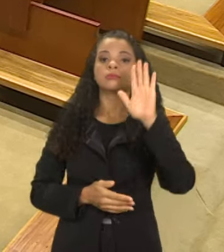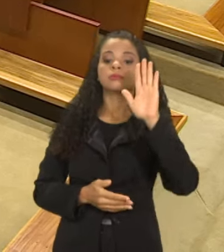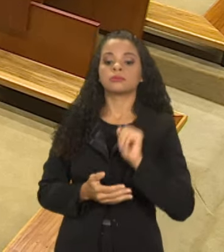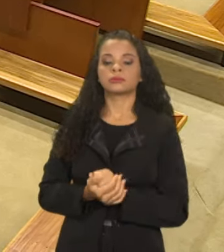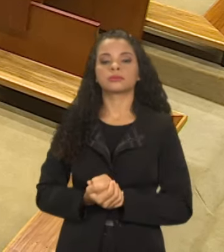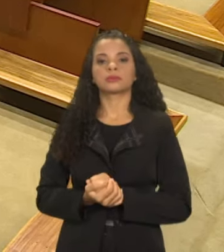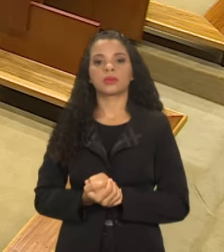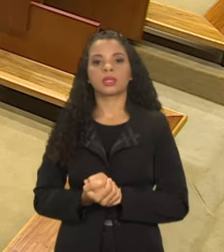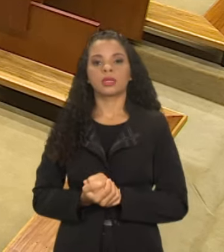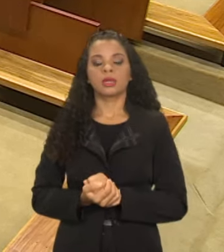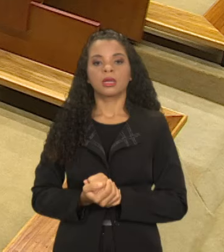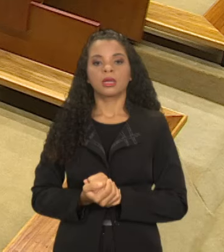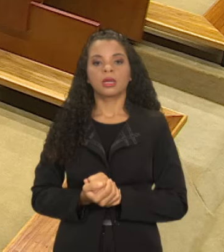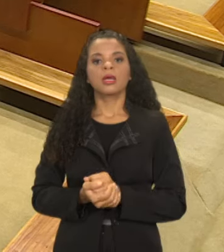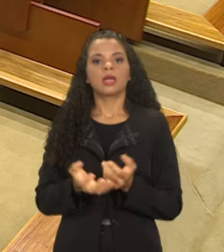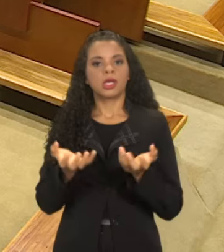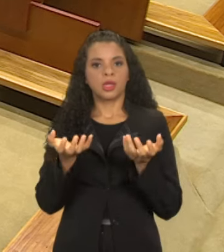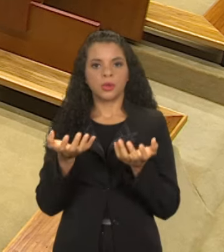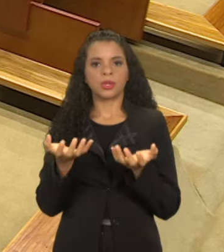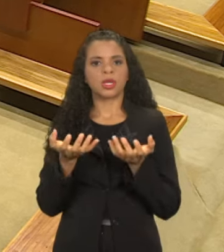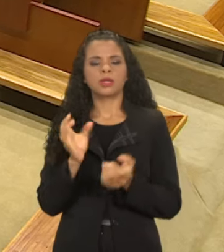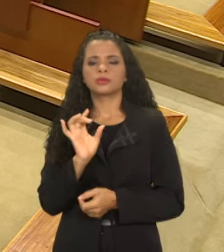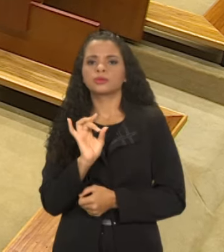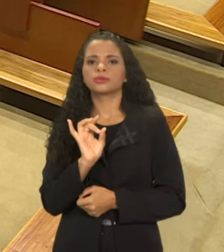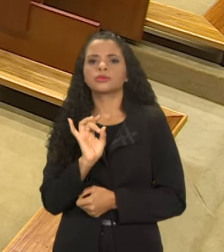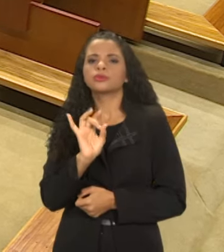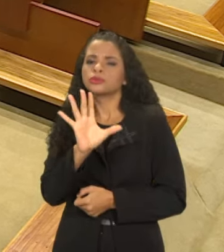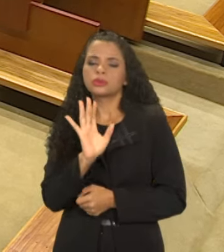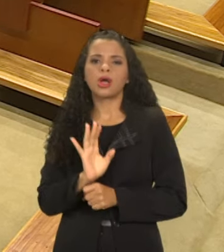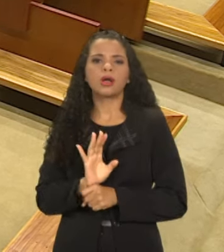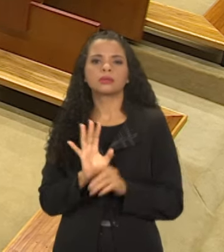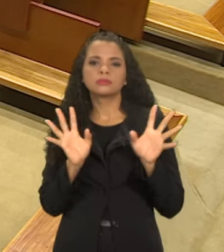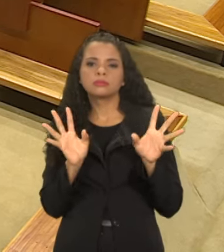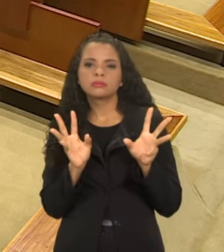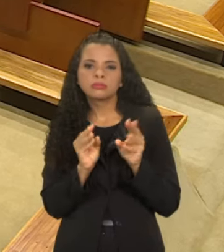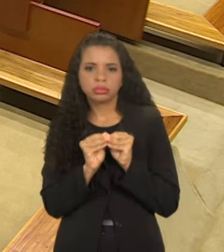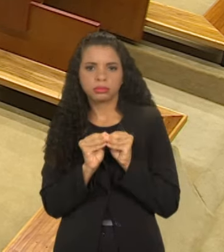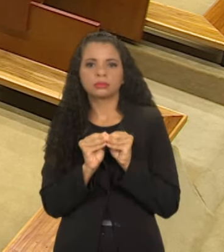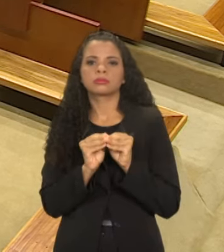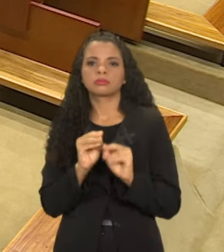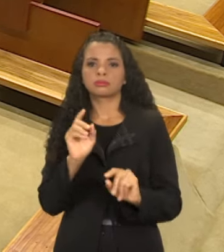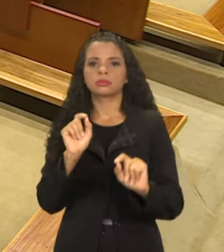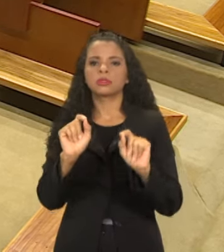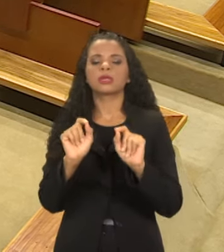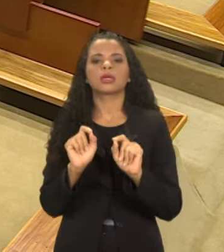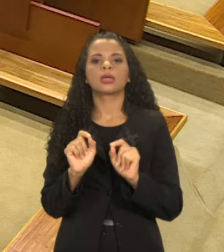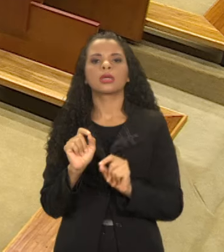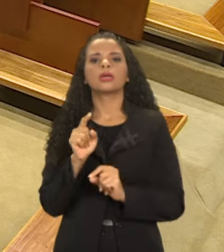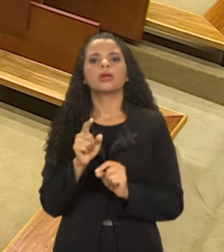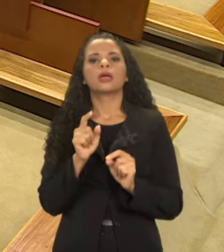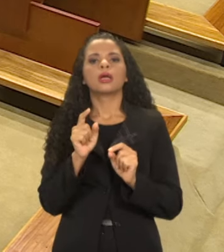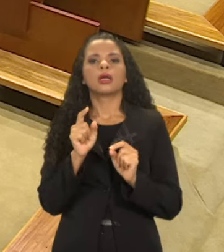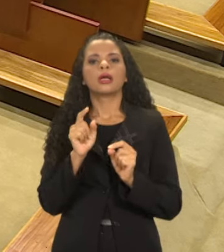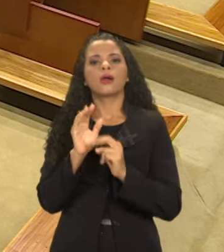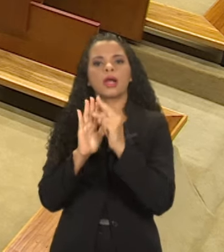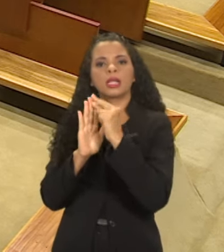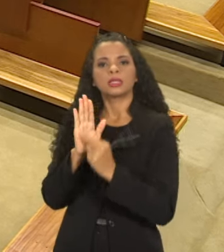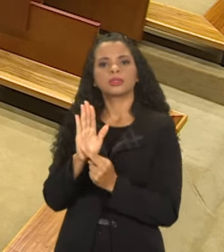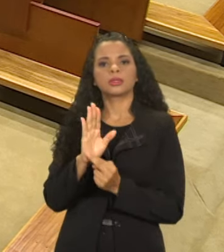apenas de deixar uma ressalva bem consignada, uma vez que sou relator de uma DPF